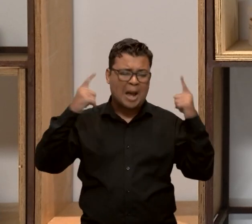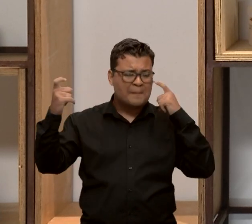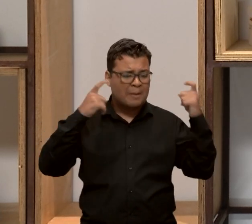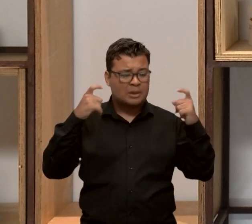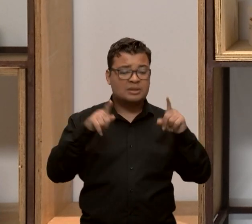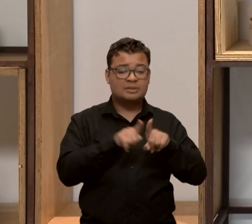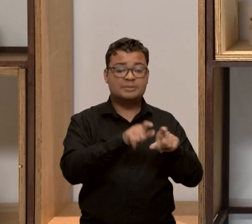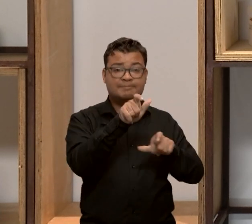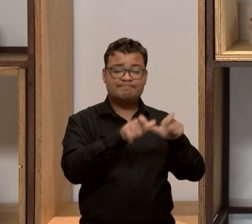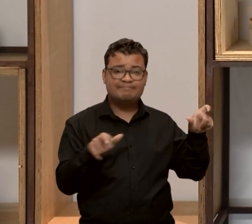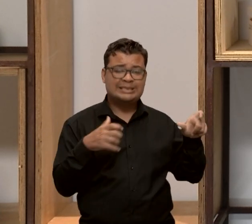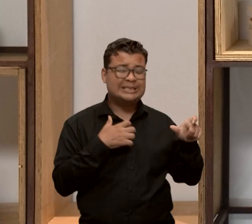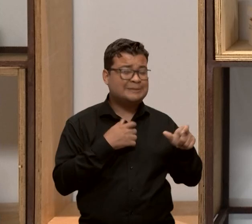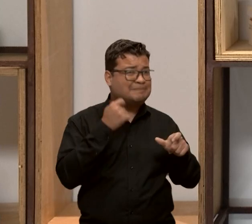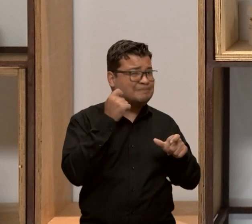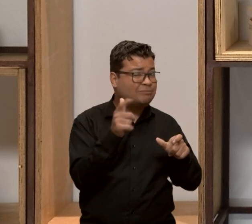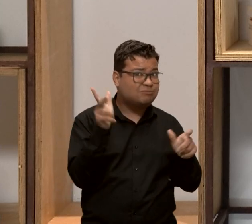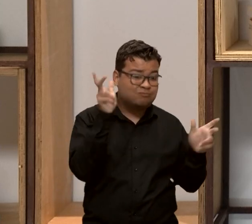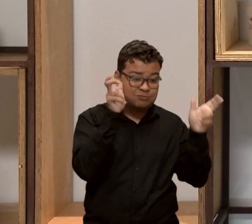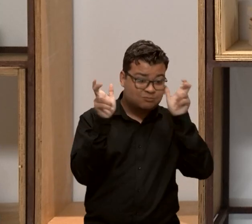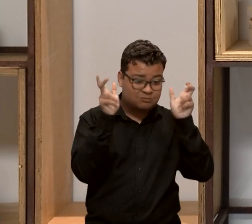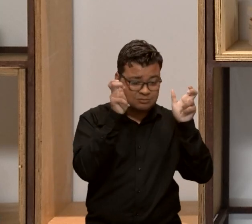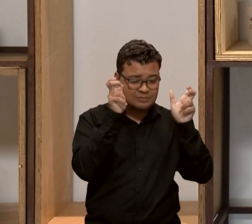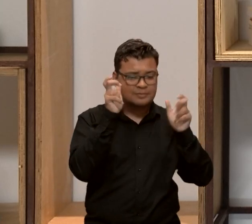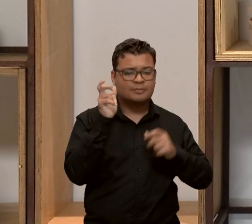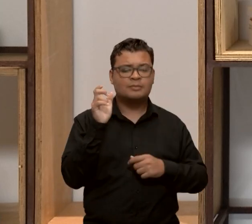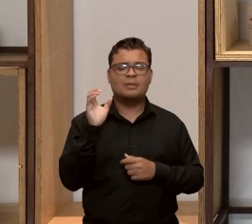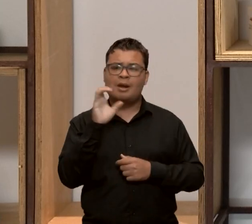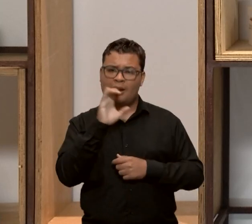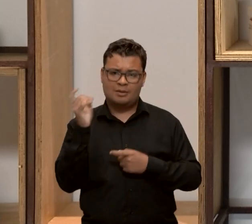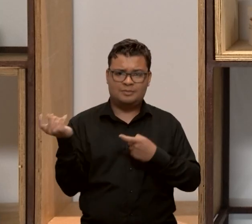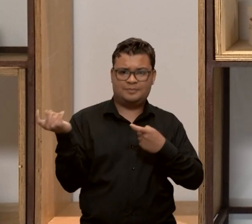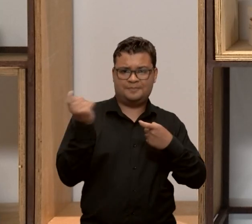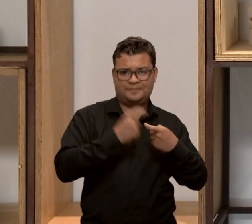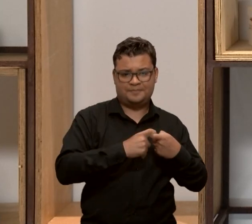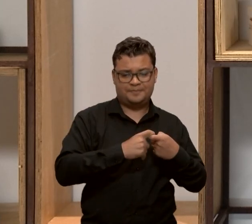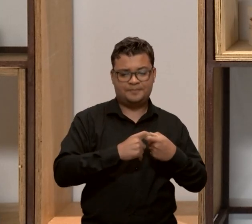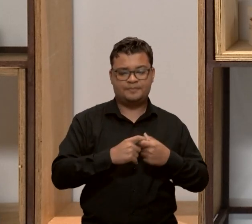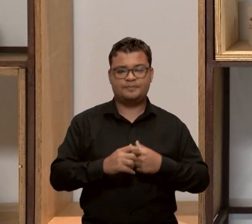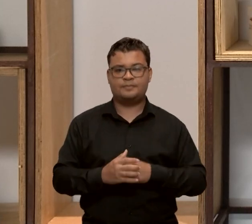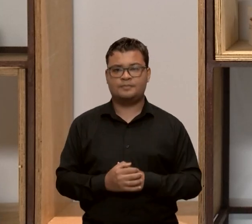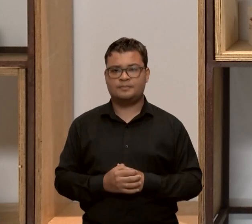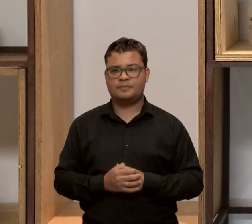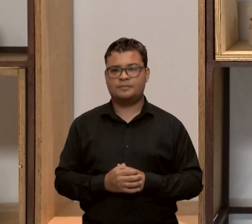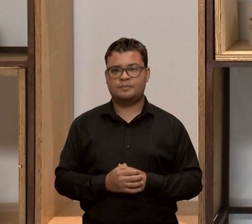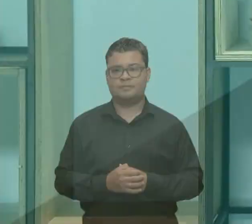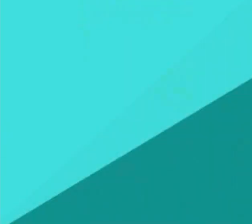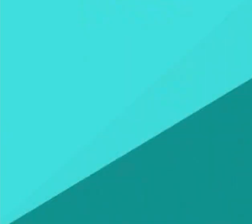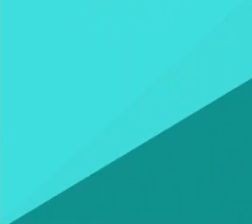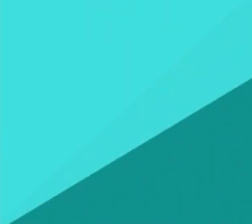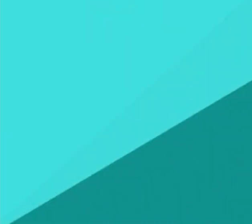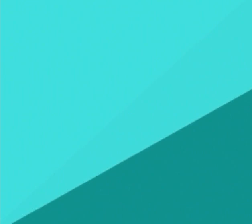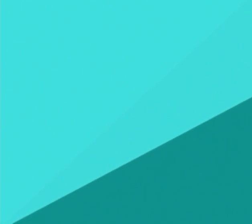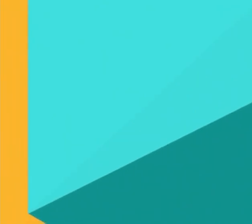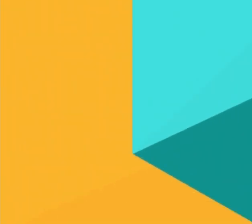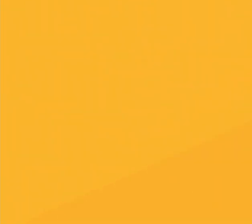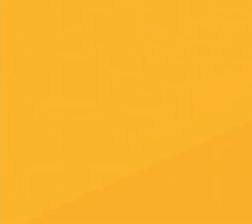as pessoas com hipersensibilidade sonora. Não sai daí, o Mundo FG volta em instantes.